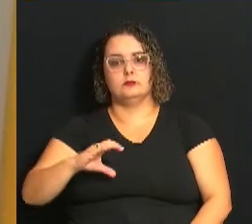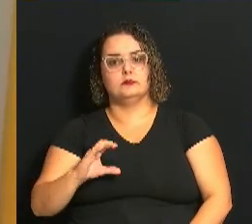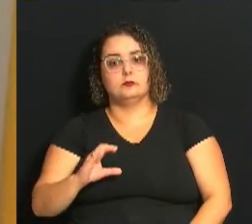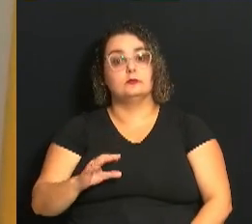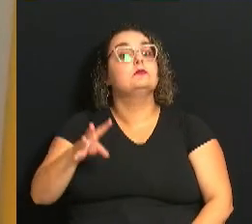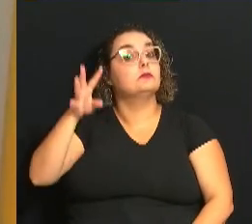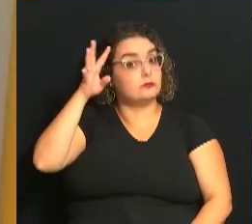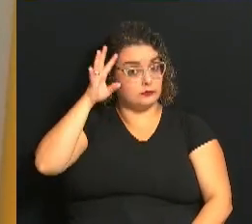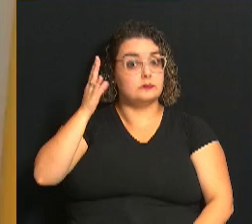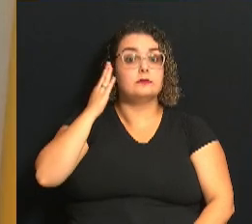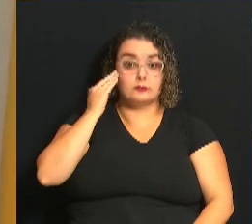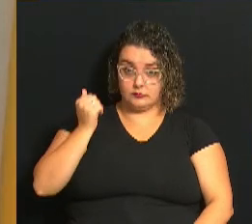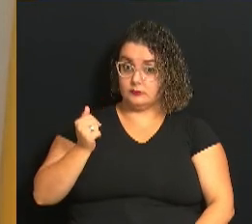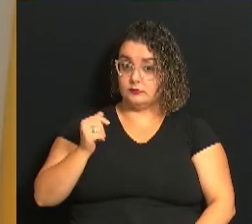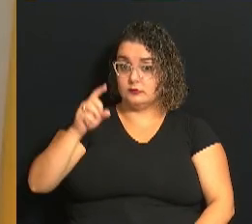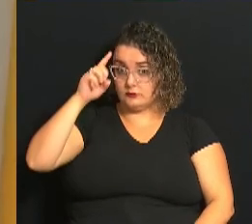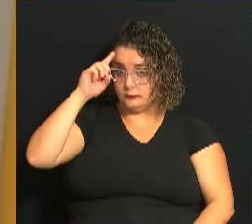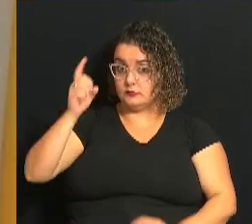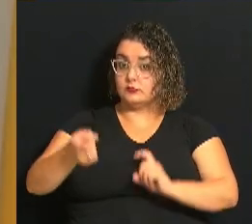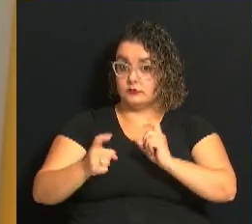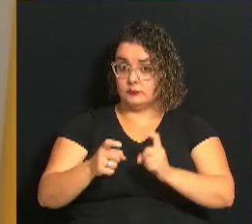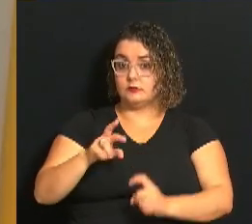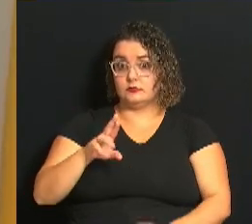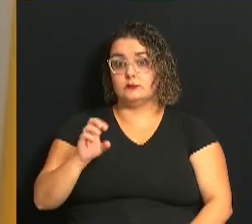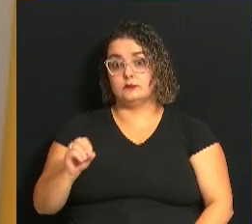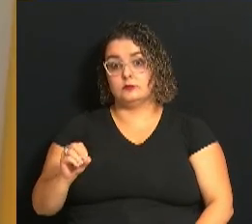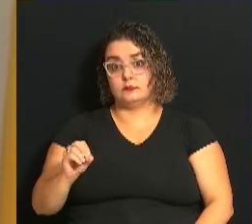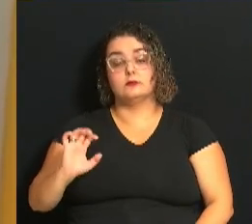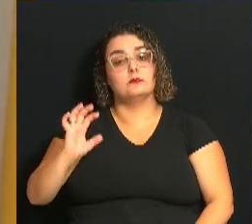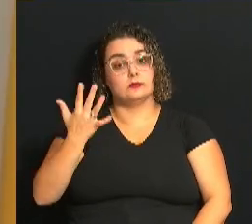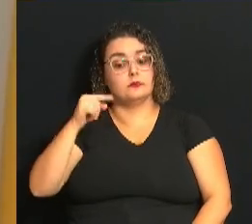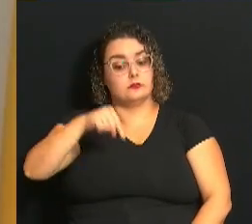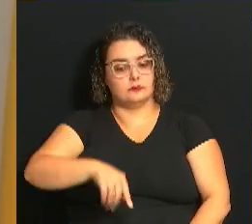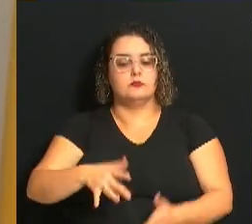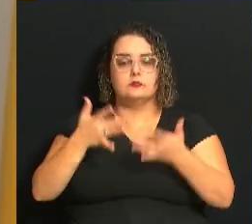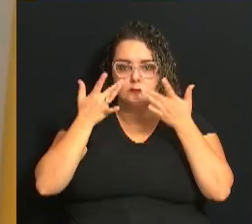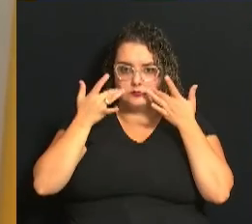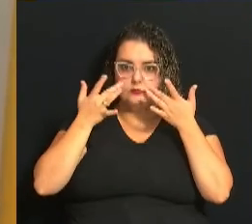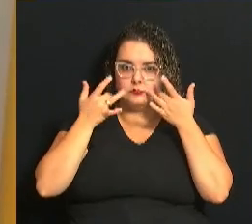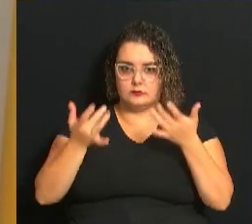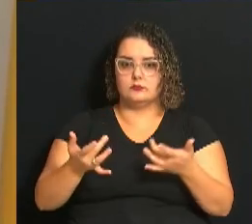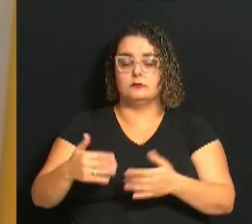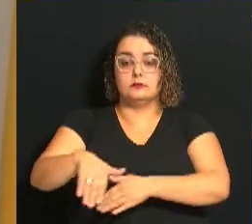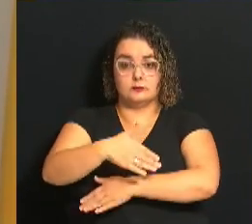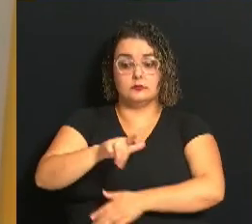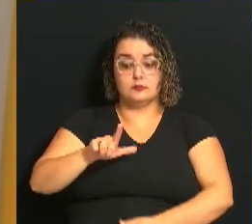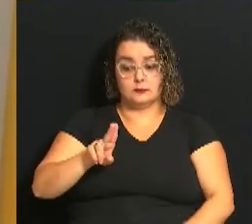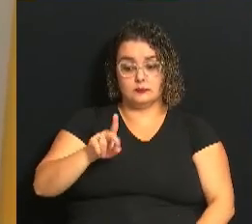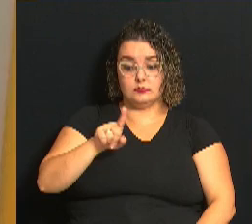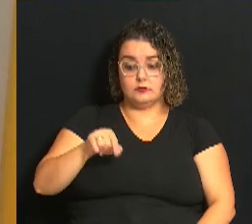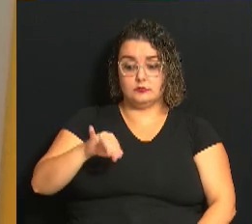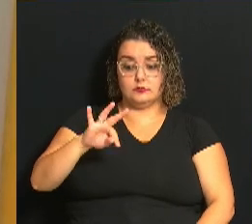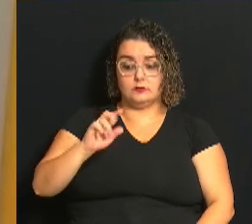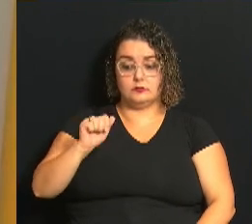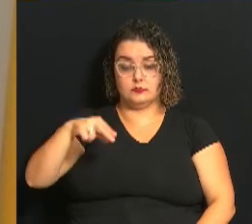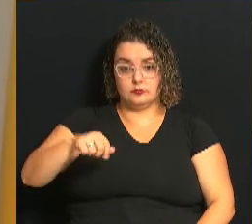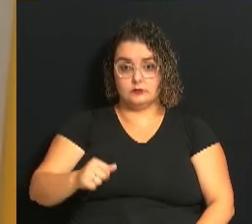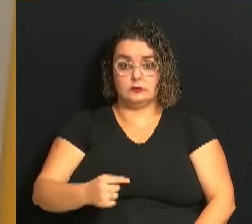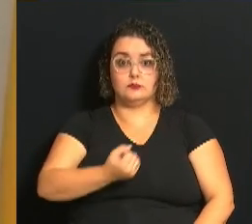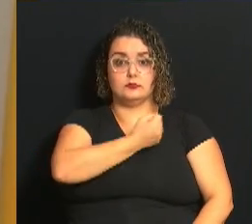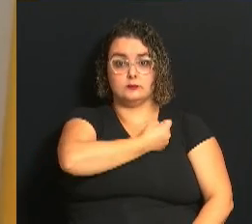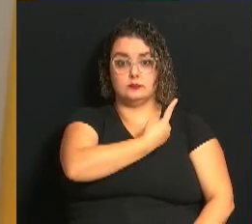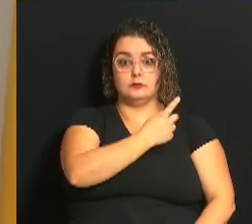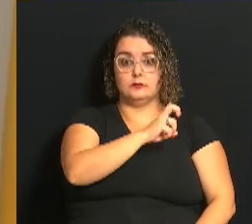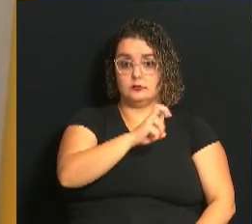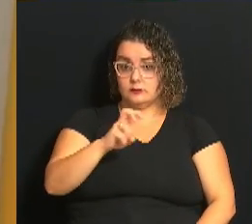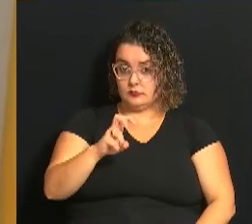sabe, é dia de reunião ordinária. Acontece aqui no Teatro Bento Quirino, na Rua Lusitana, 1555. Você